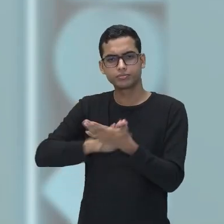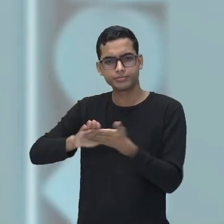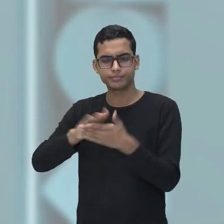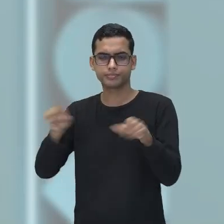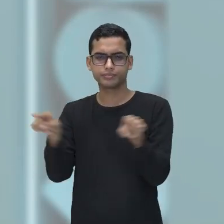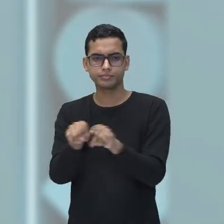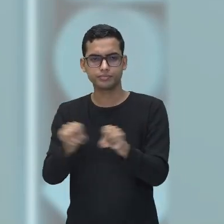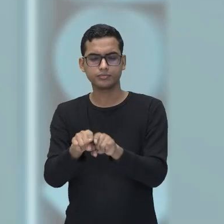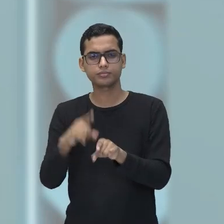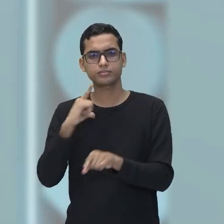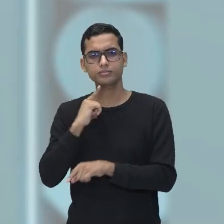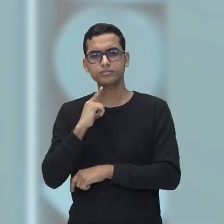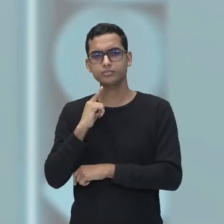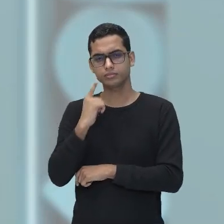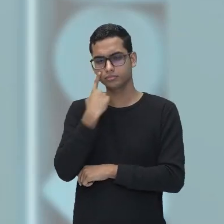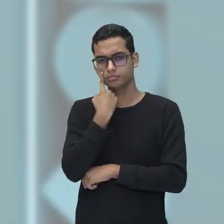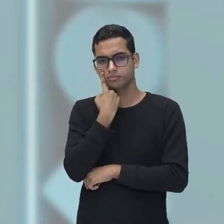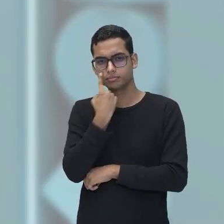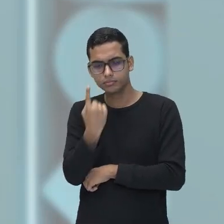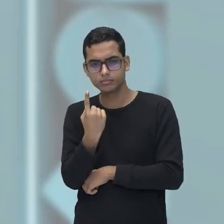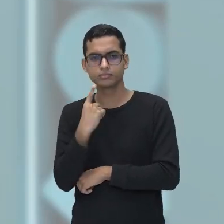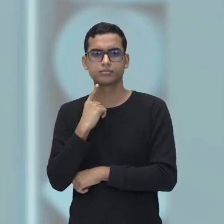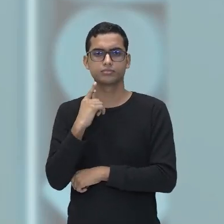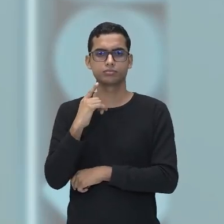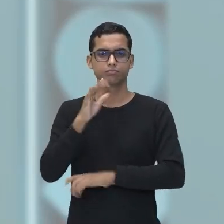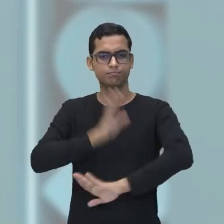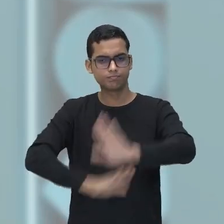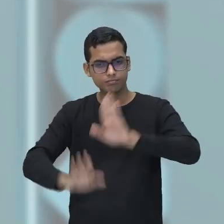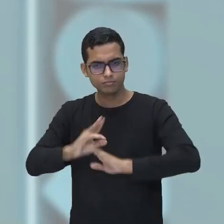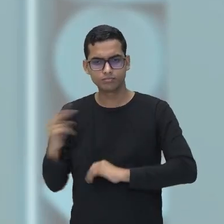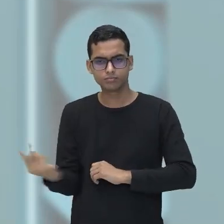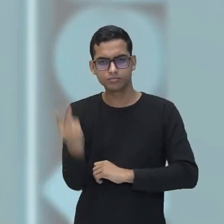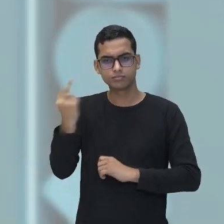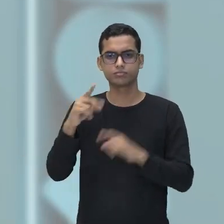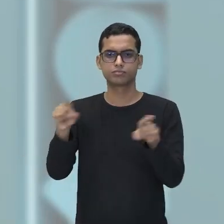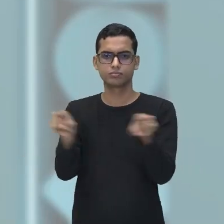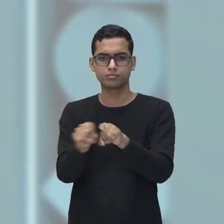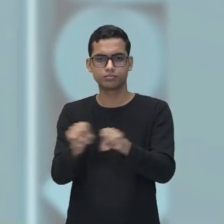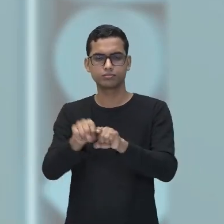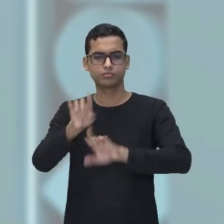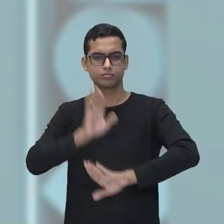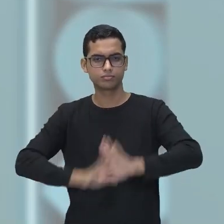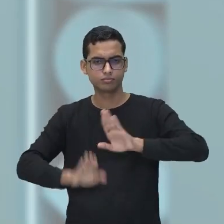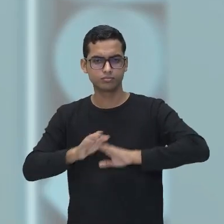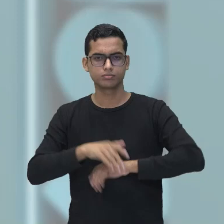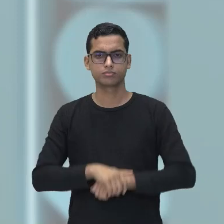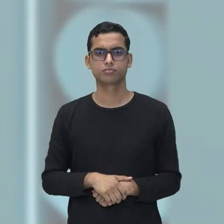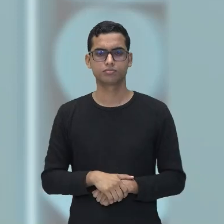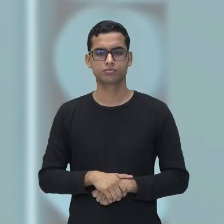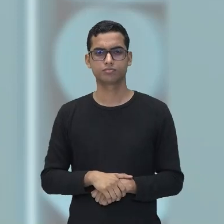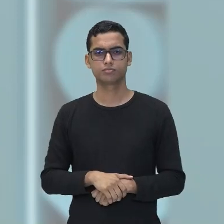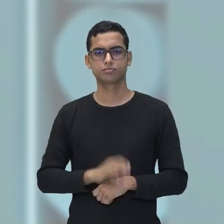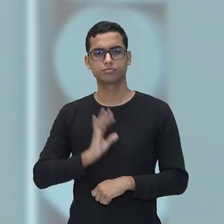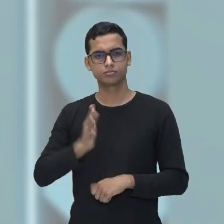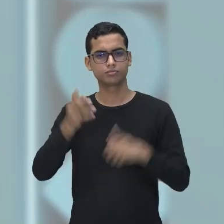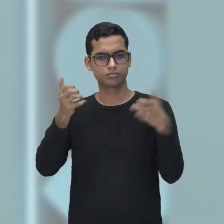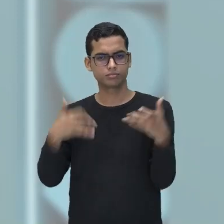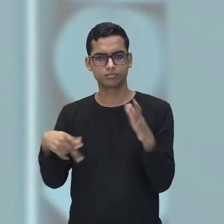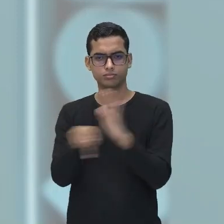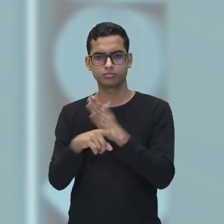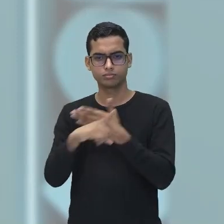devido valor, com o devido cuidado, né, através desse ensaio sobre a cegueira. E aí, falamos um pouco deste